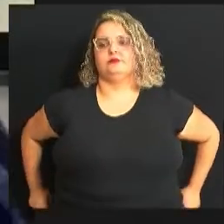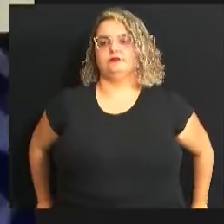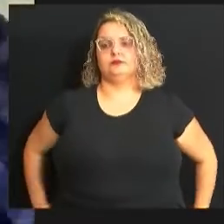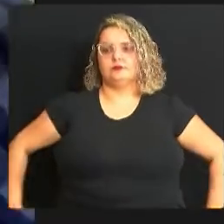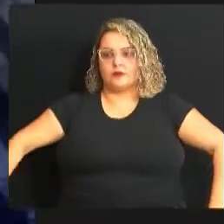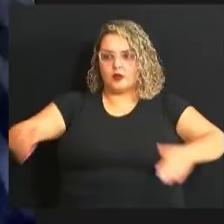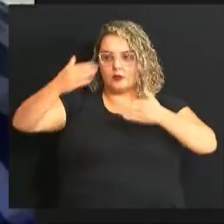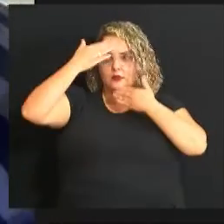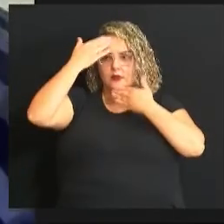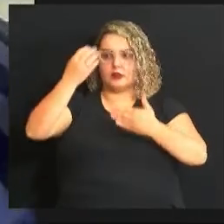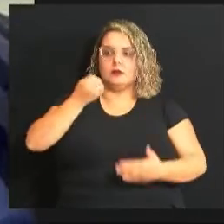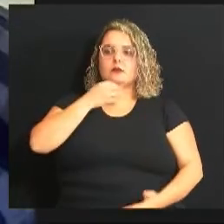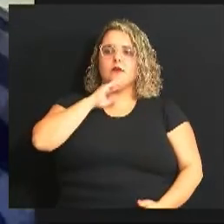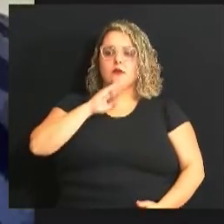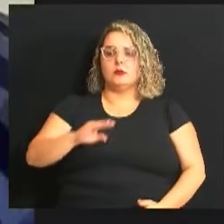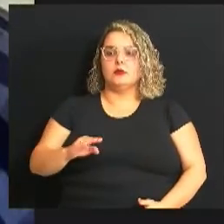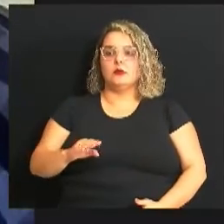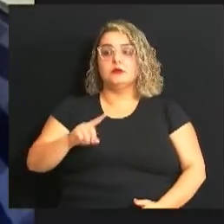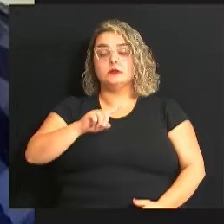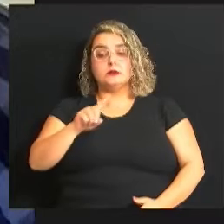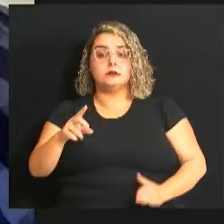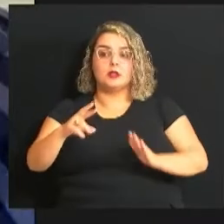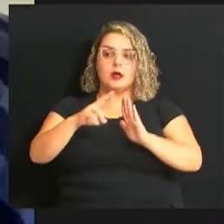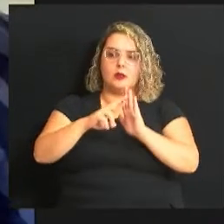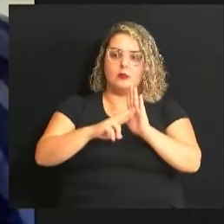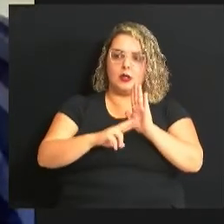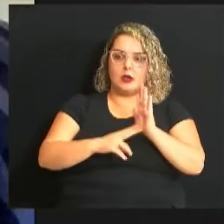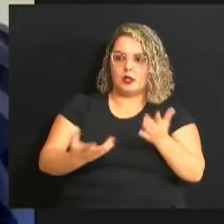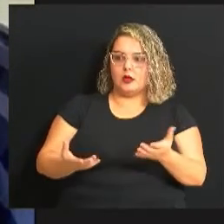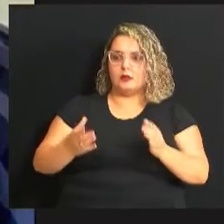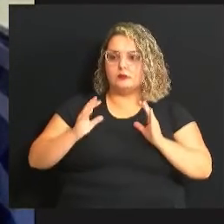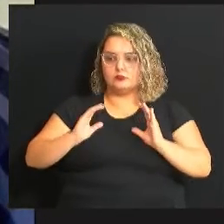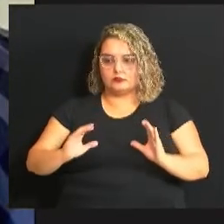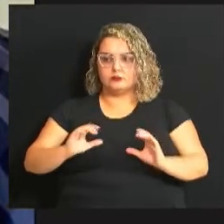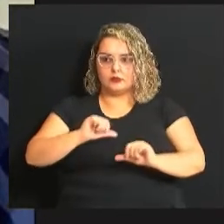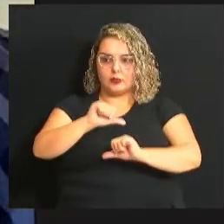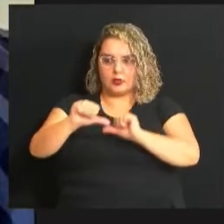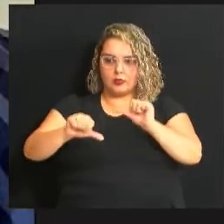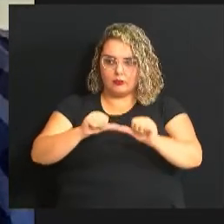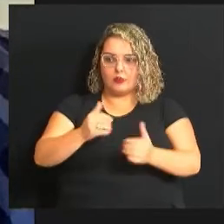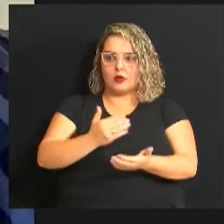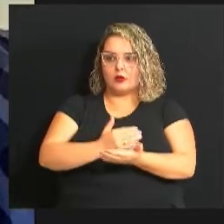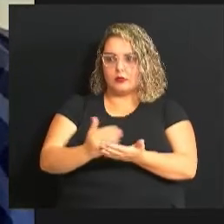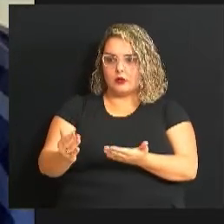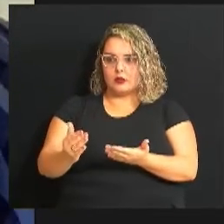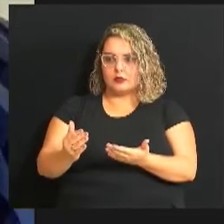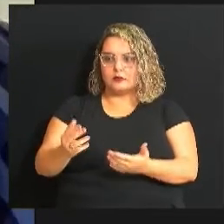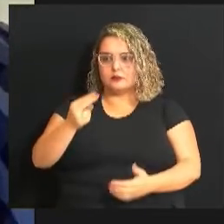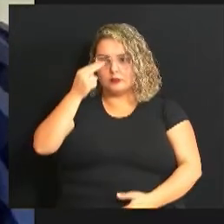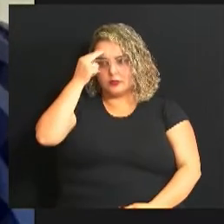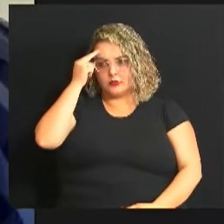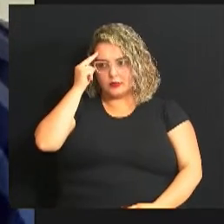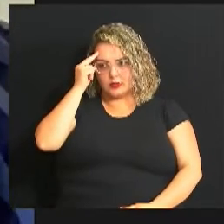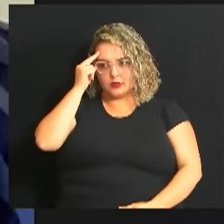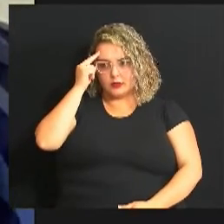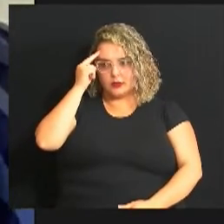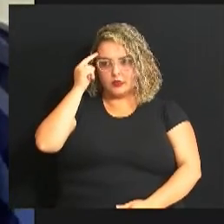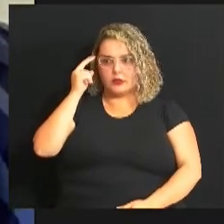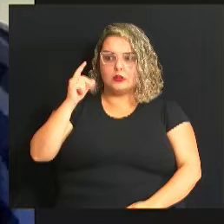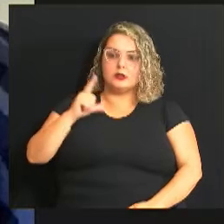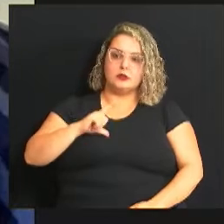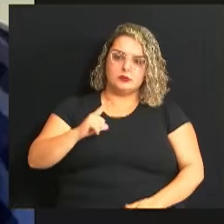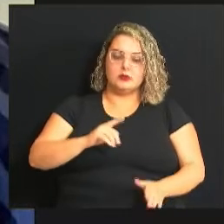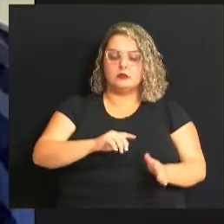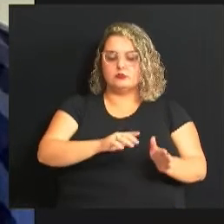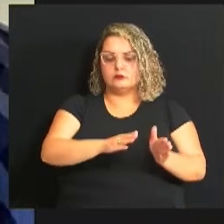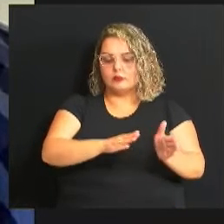tarde. Não é uma regra de quando o comportamento passa a ficar diferente, Gabriel. Eles têm fases de desenvolvimento